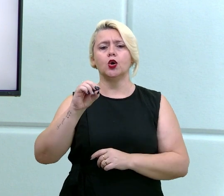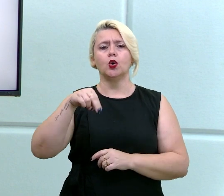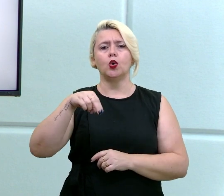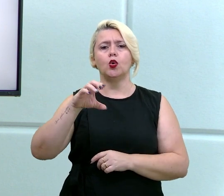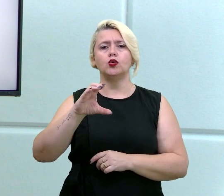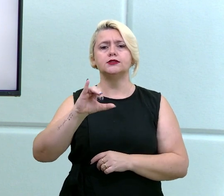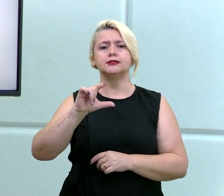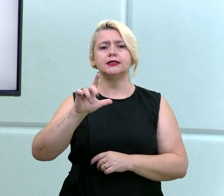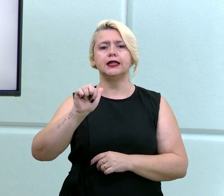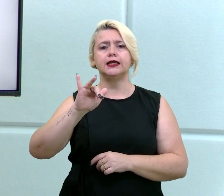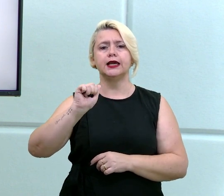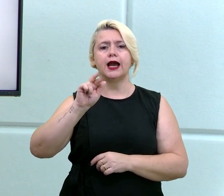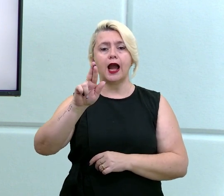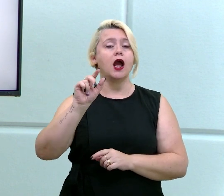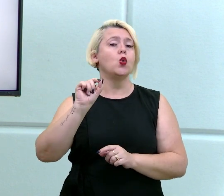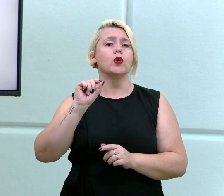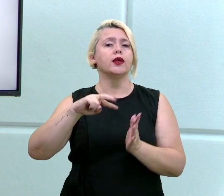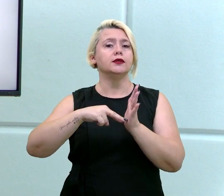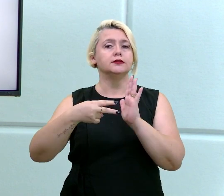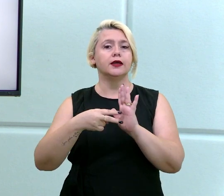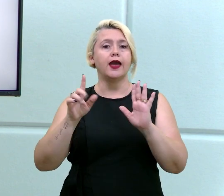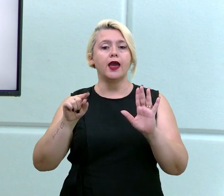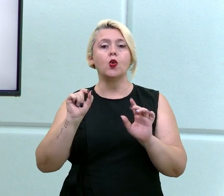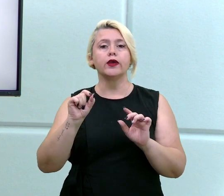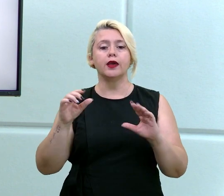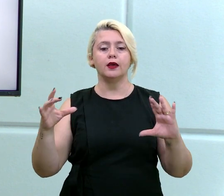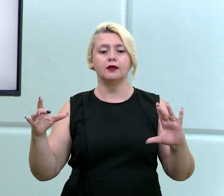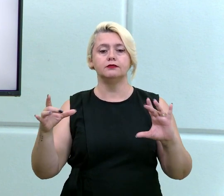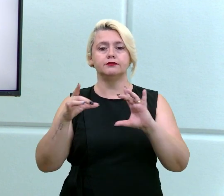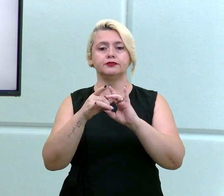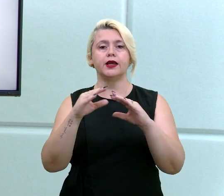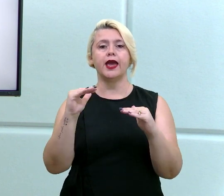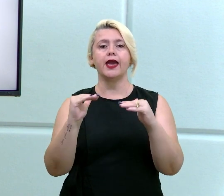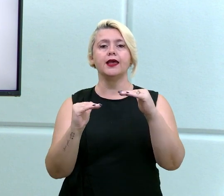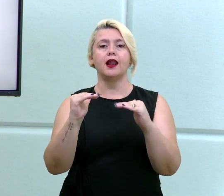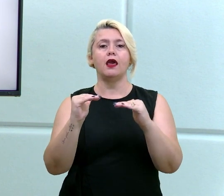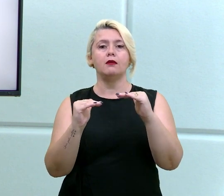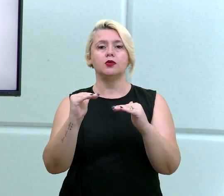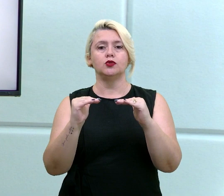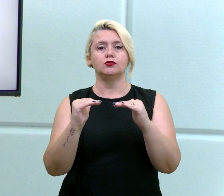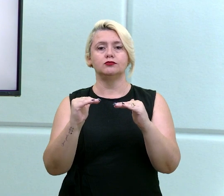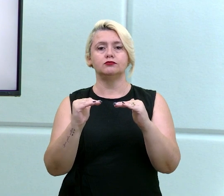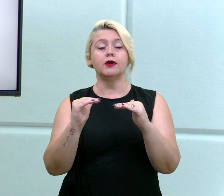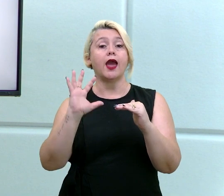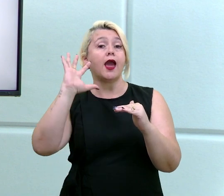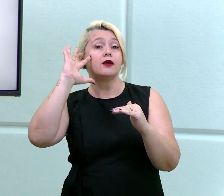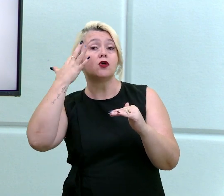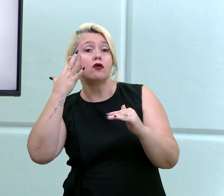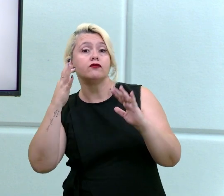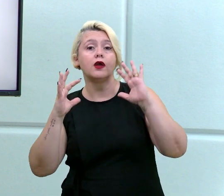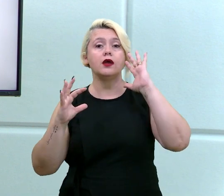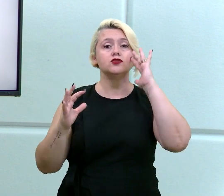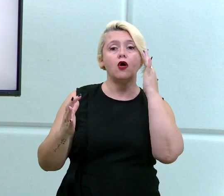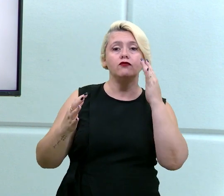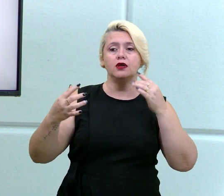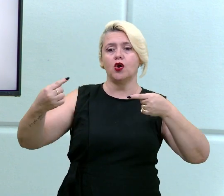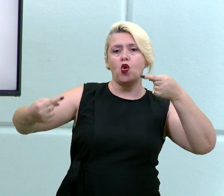coisa? Conciliar é encontrar o quê? O equilíbrio, tá? É resolver os